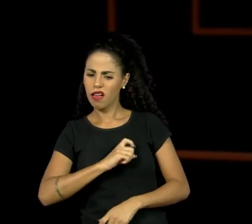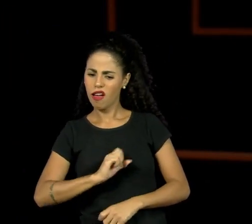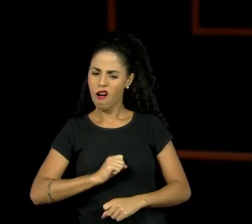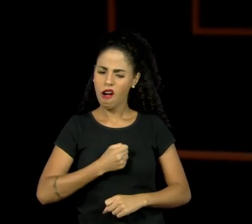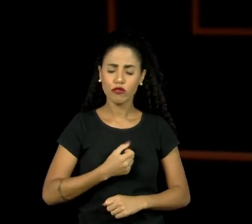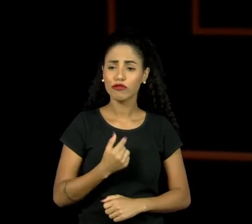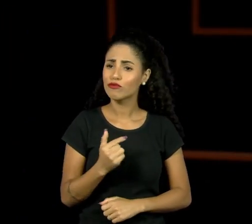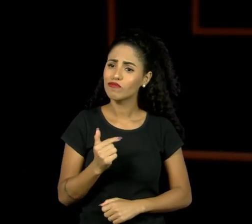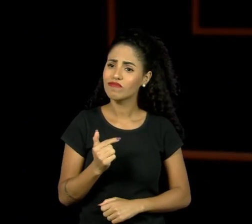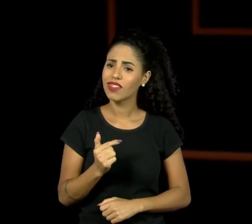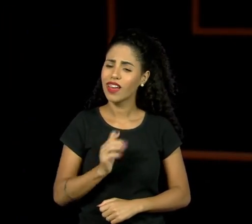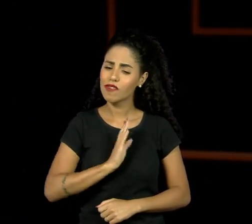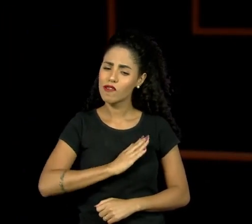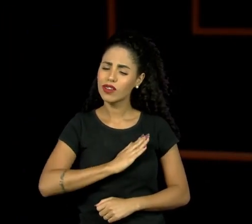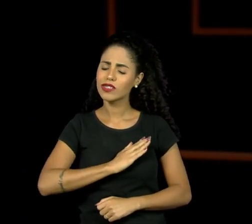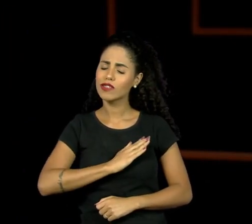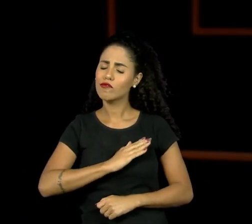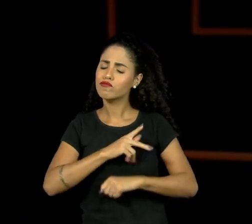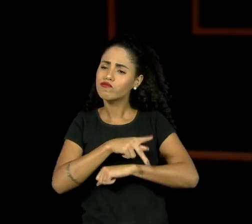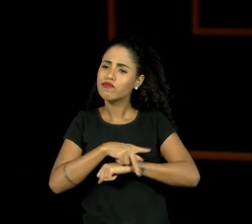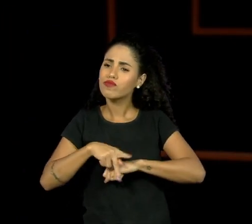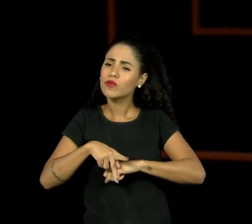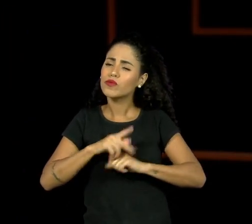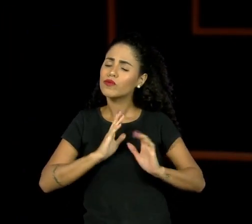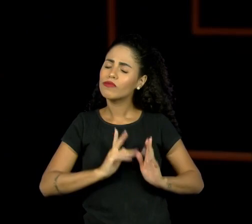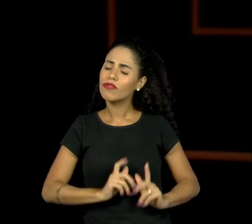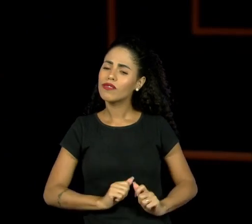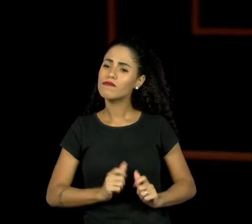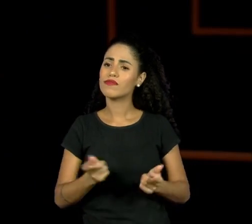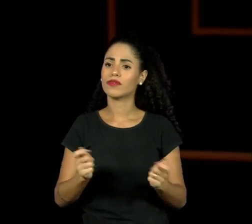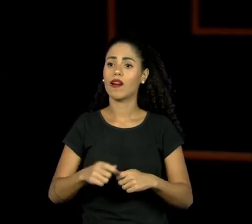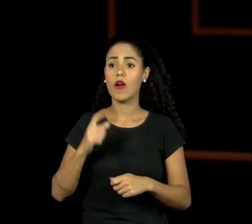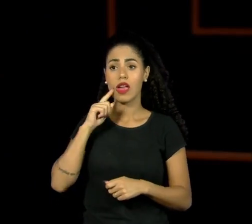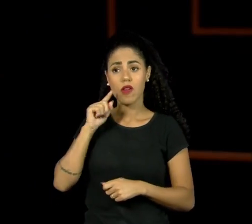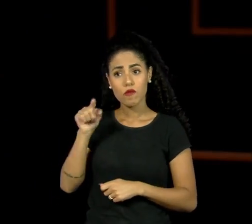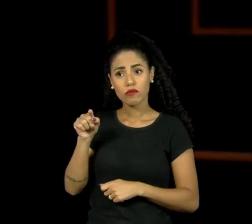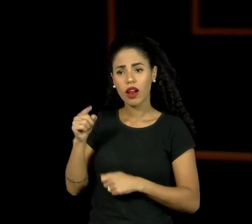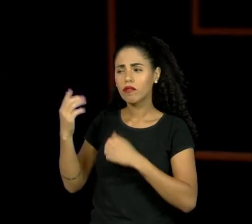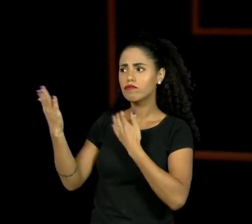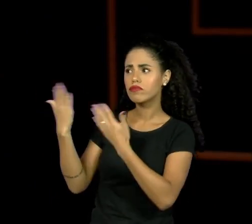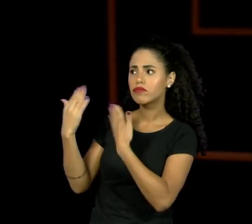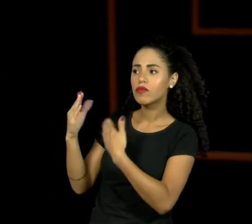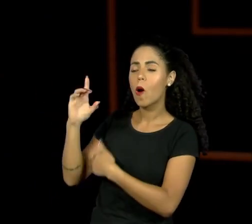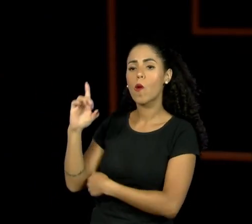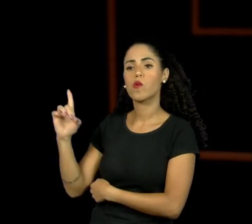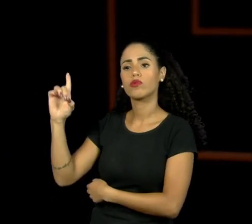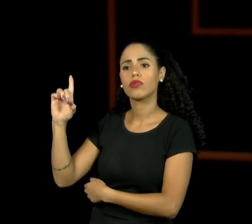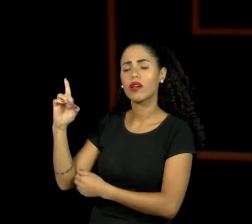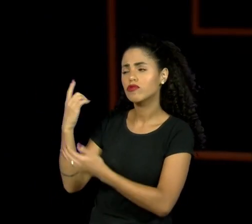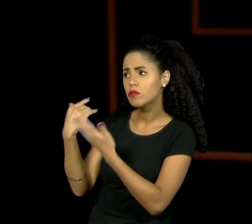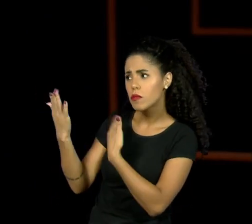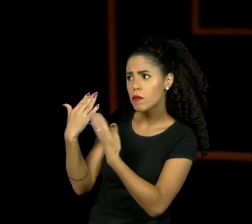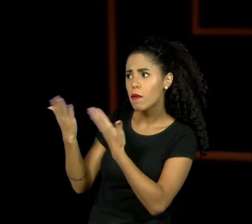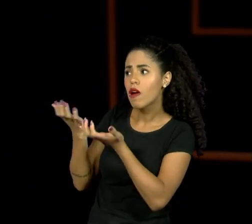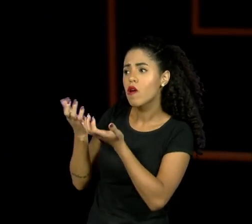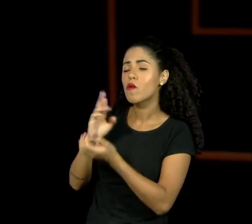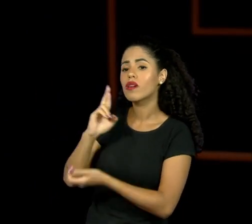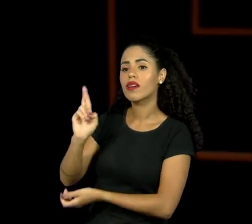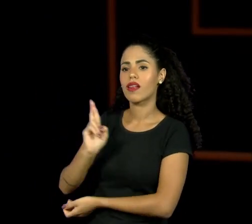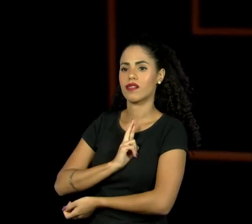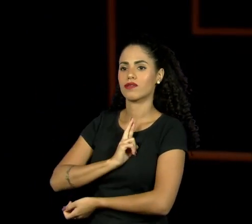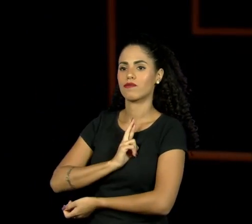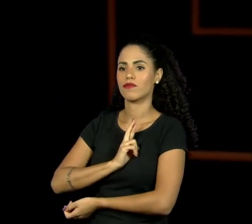ali, quando eu estava falando que eu vi o mundo doido e falei para Deus isso, era exatamente porque eu queria uma resposta e eu